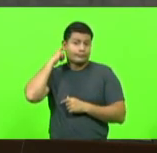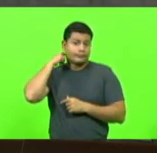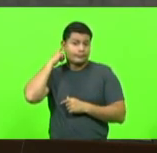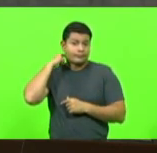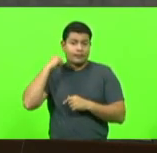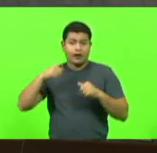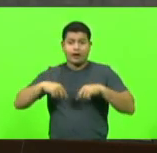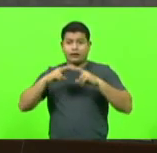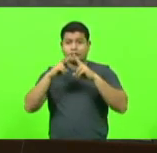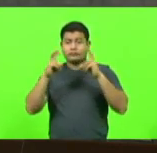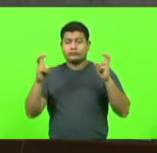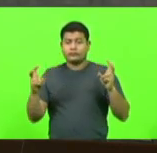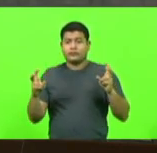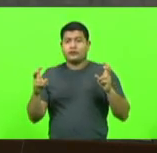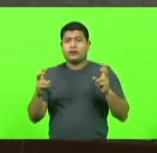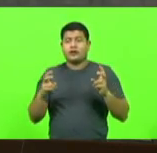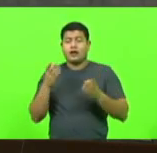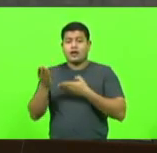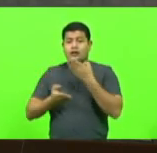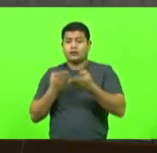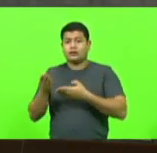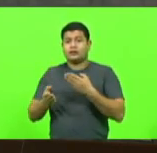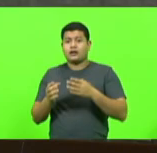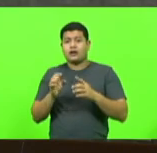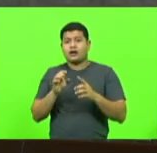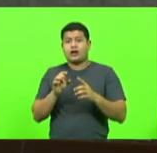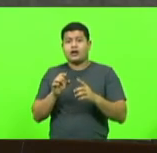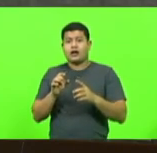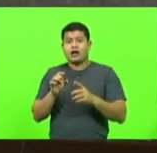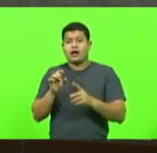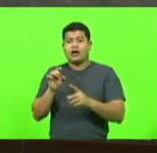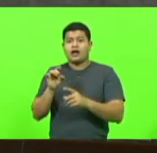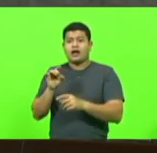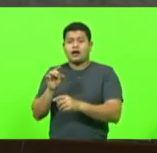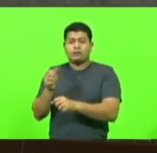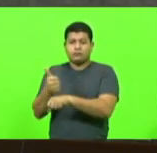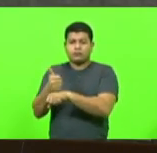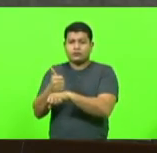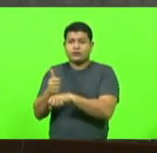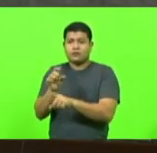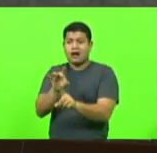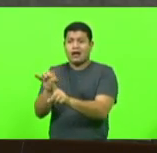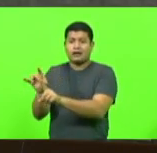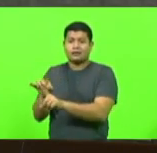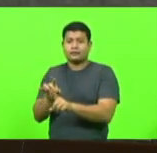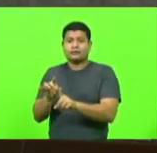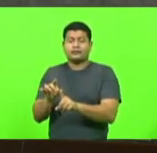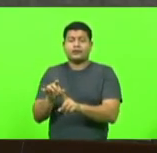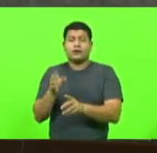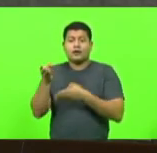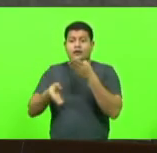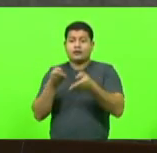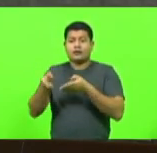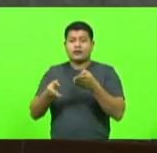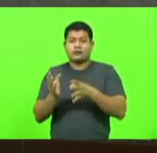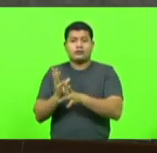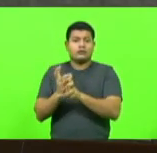Florianópolis atende hoje, cada fonoaudióloga, 16 pacientes ao dia.